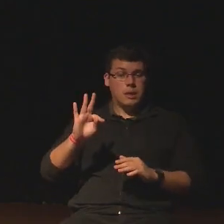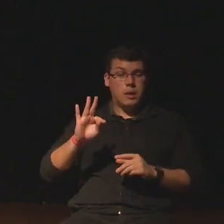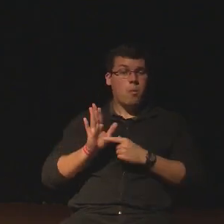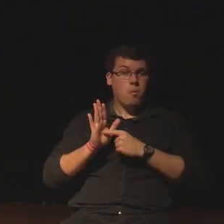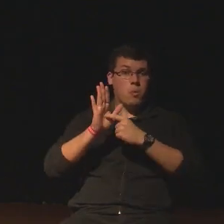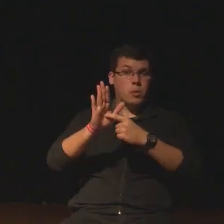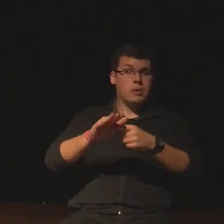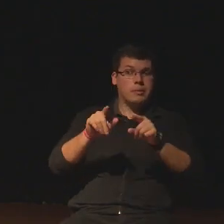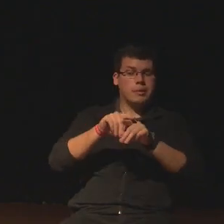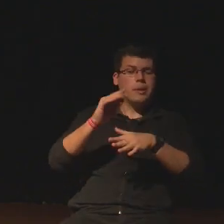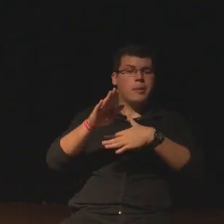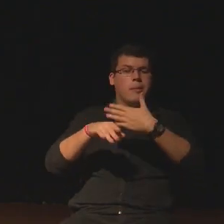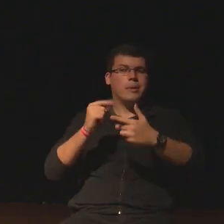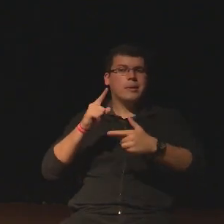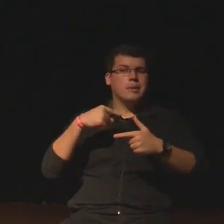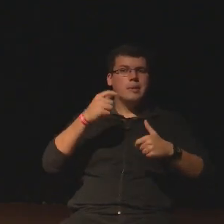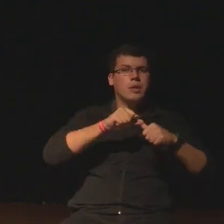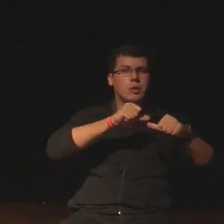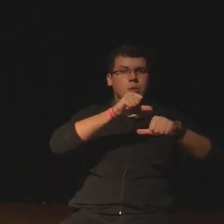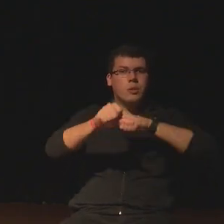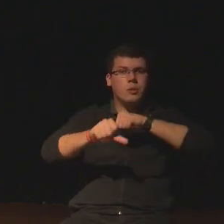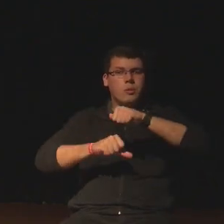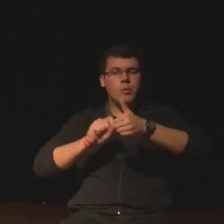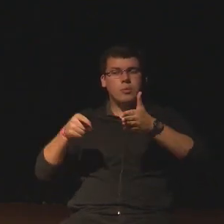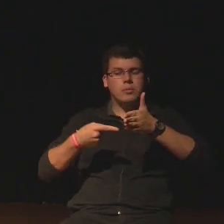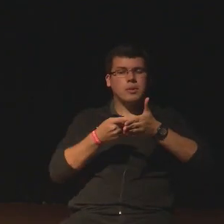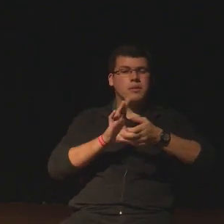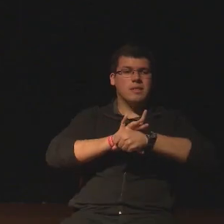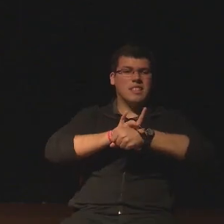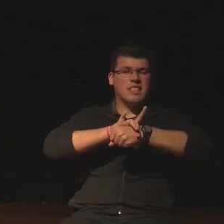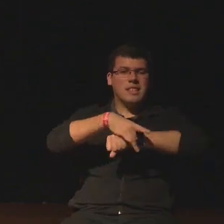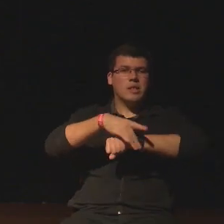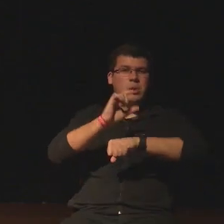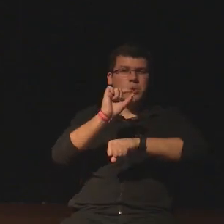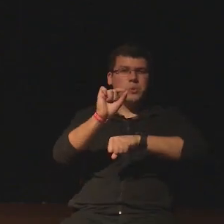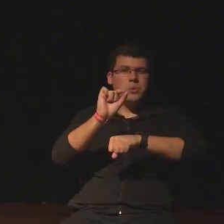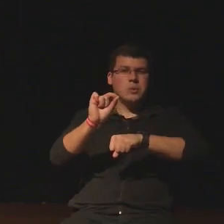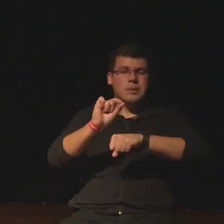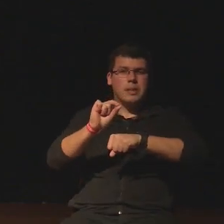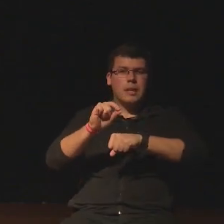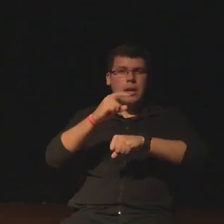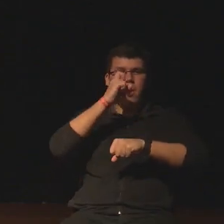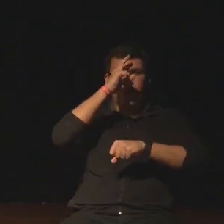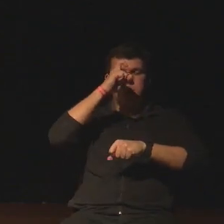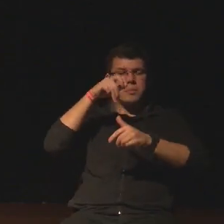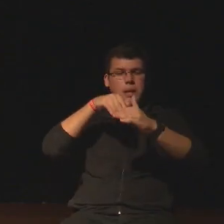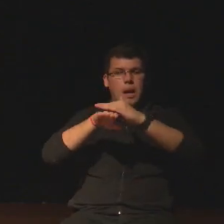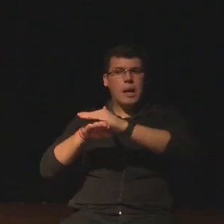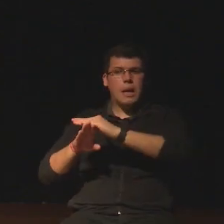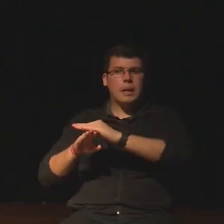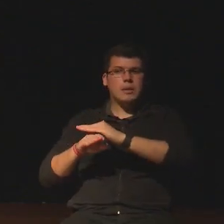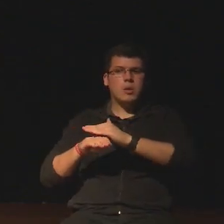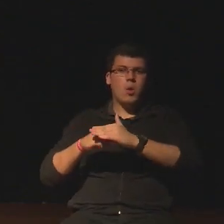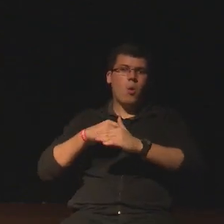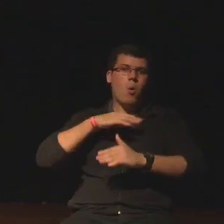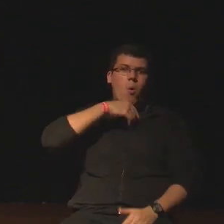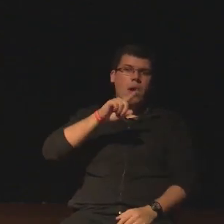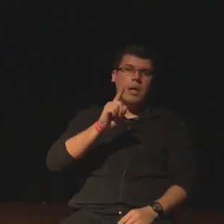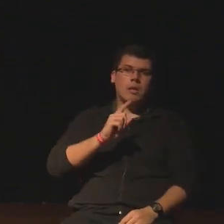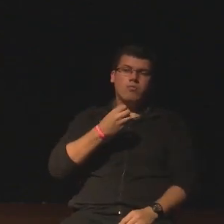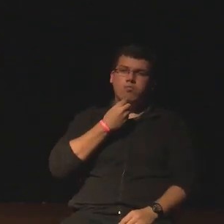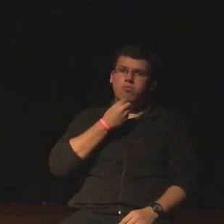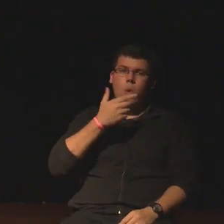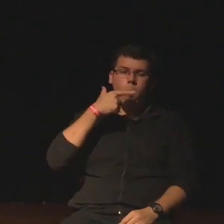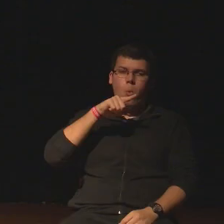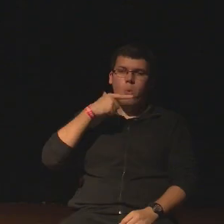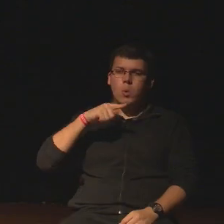readaptou ali justamente para garantir que não houvesse prejuízo ao acesso aos hospitais. Então, o caso daqui foi feito esse